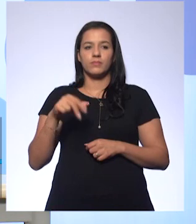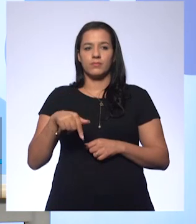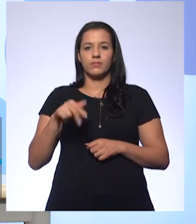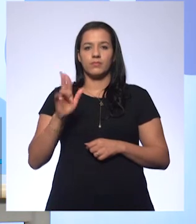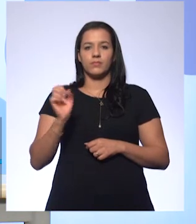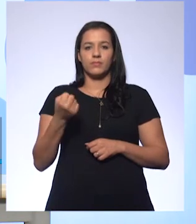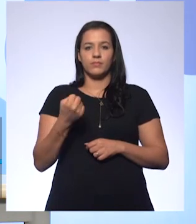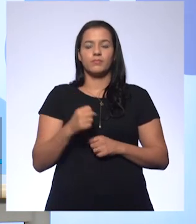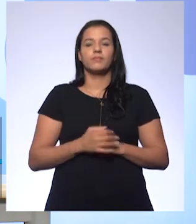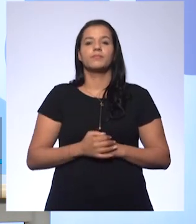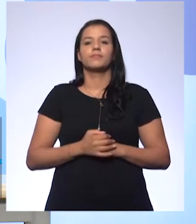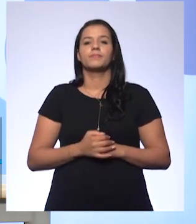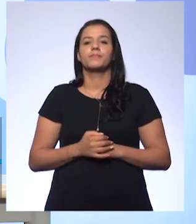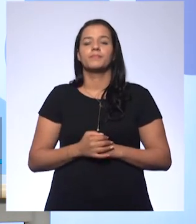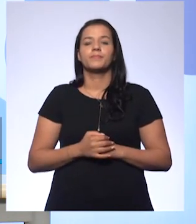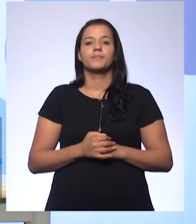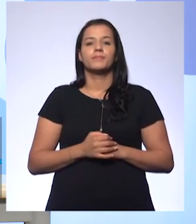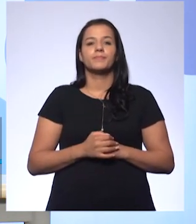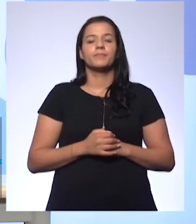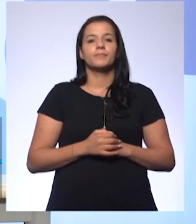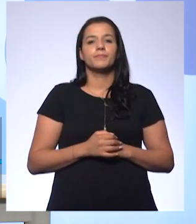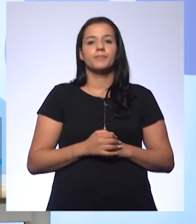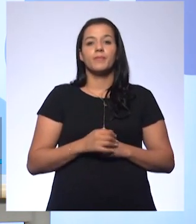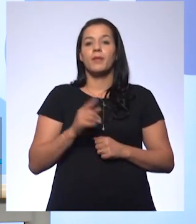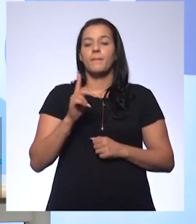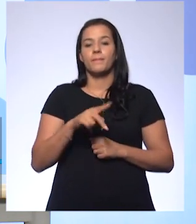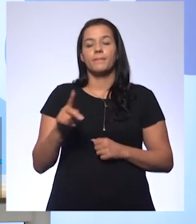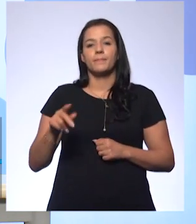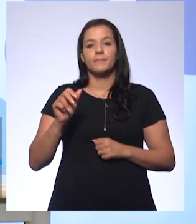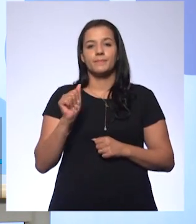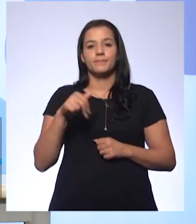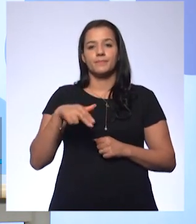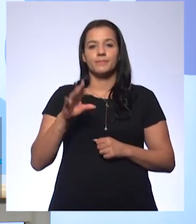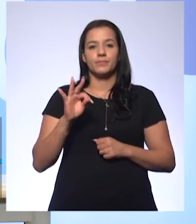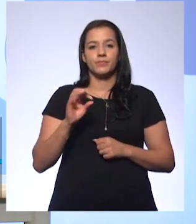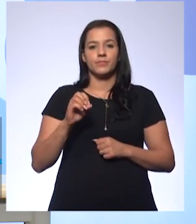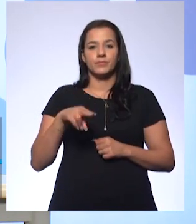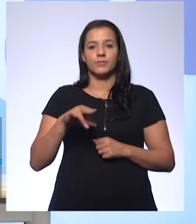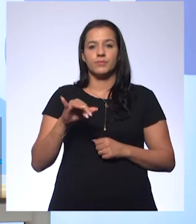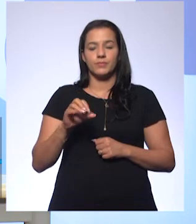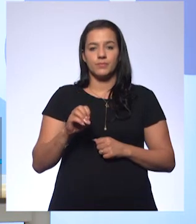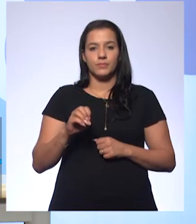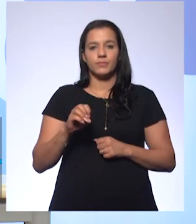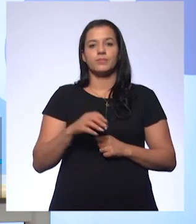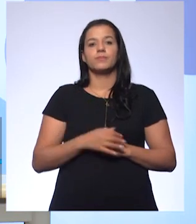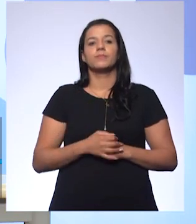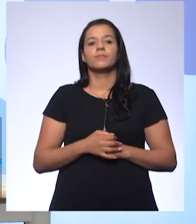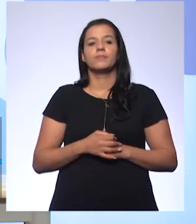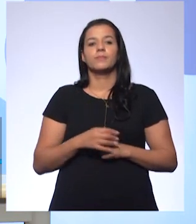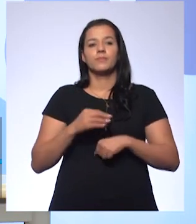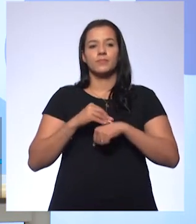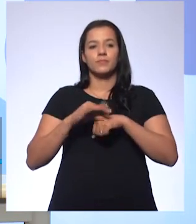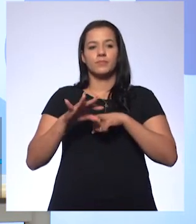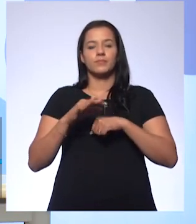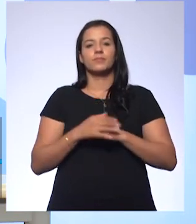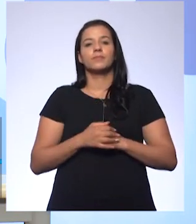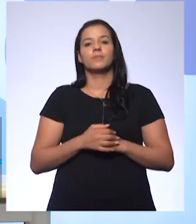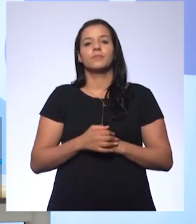certo? Professora Vanderlei está aqui. Quantidade de elétrons por camada atual. K2, L8,